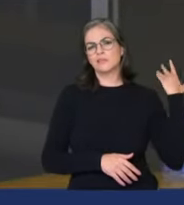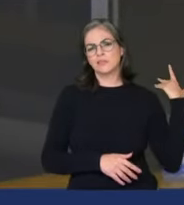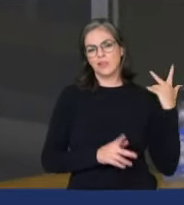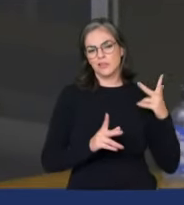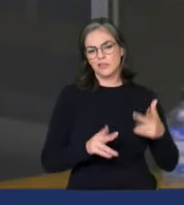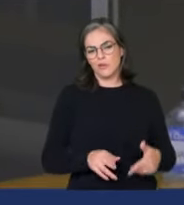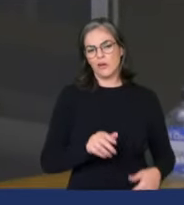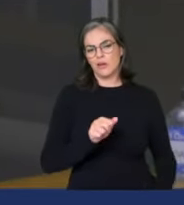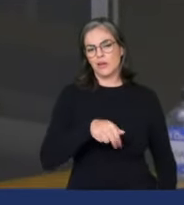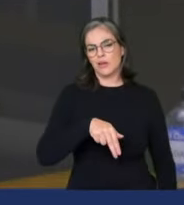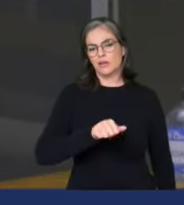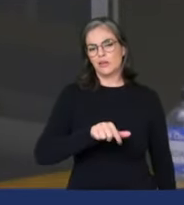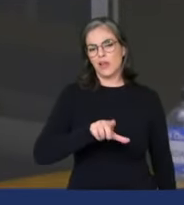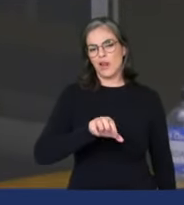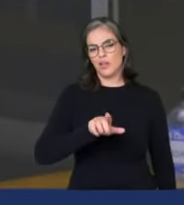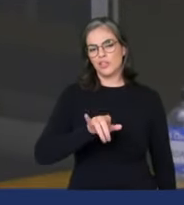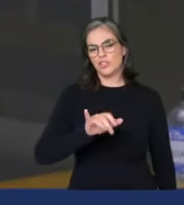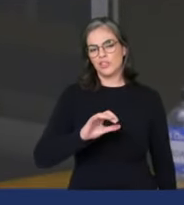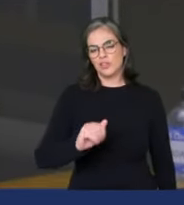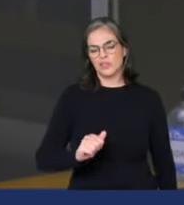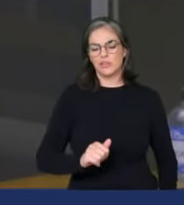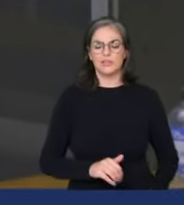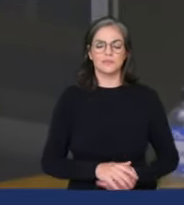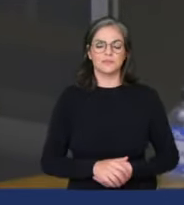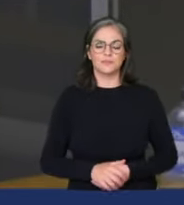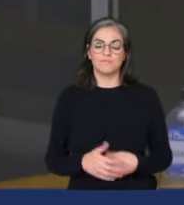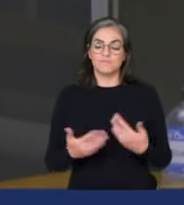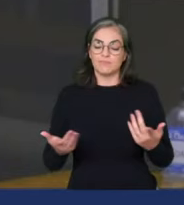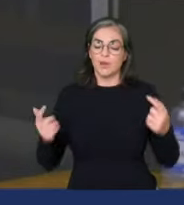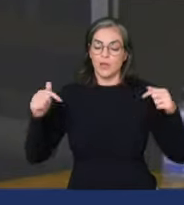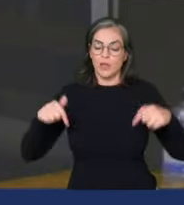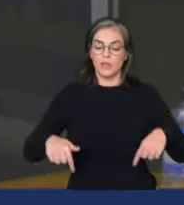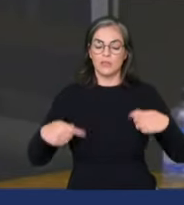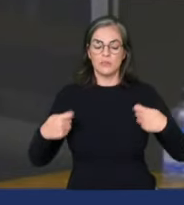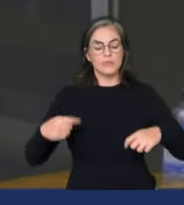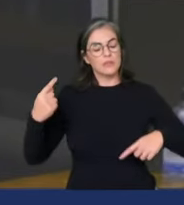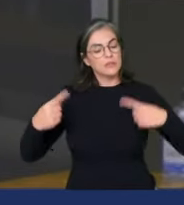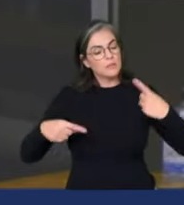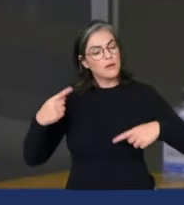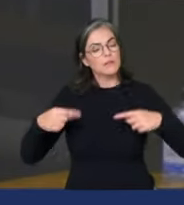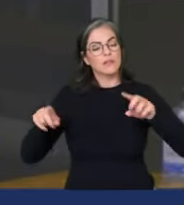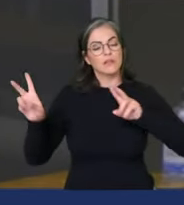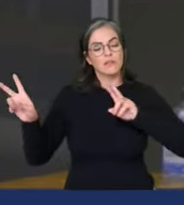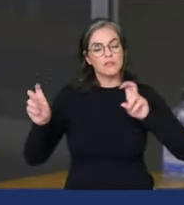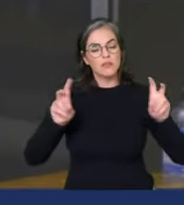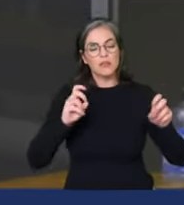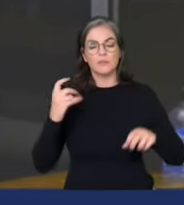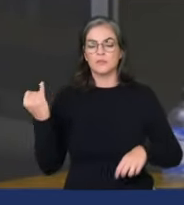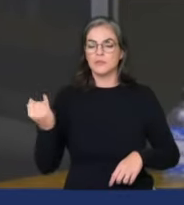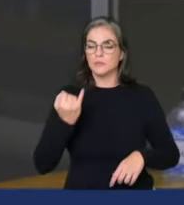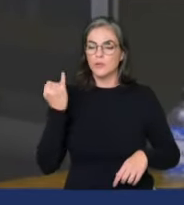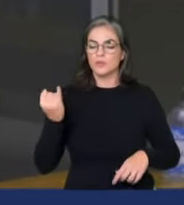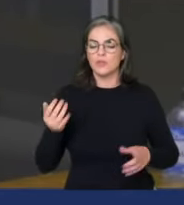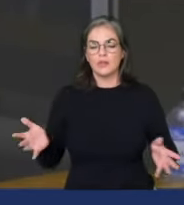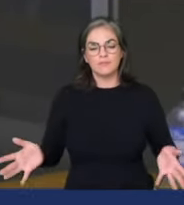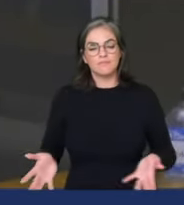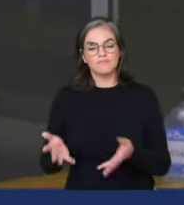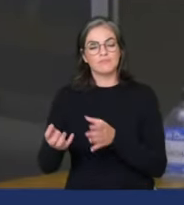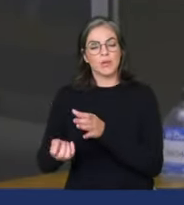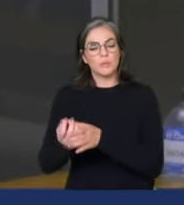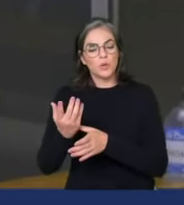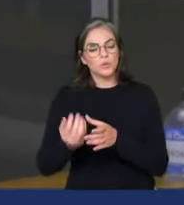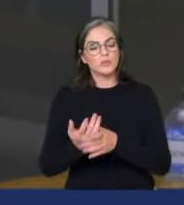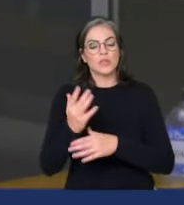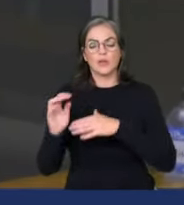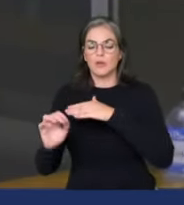precisamos fazer com que os diálogos entre o setor produtivo e que esse setor produtivo enxergue o povo brasileiro não